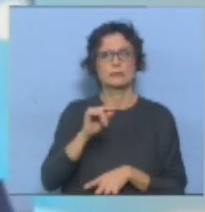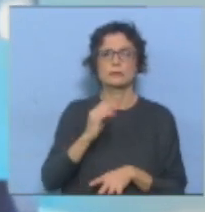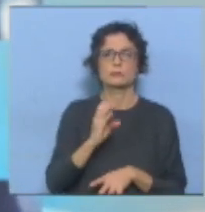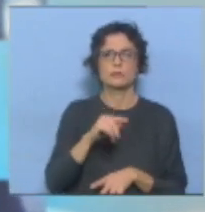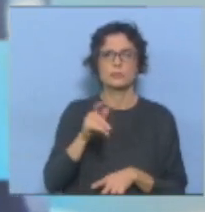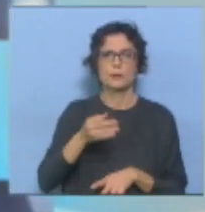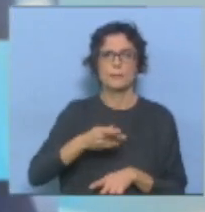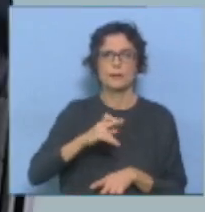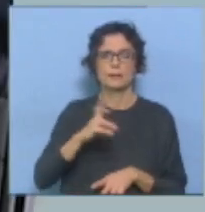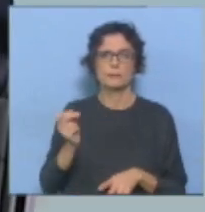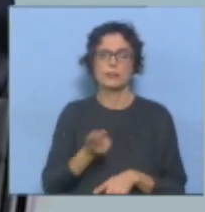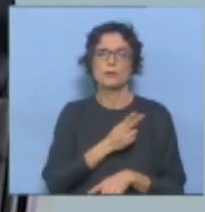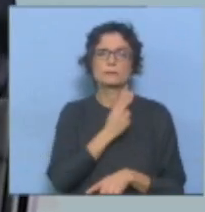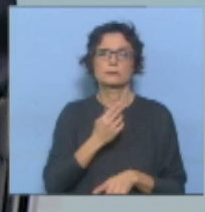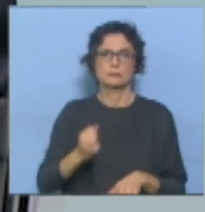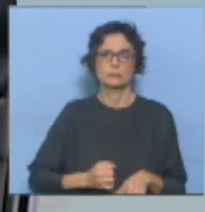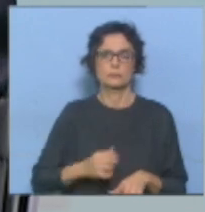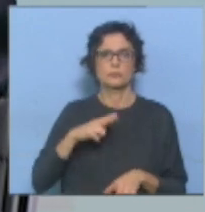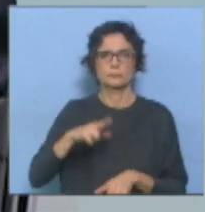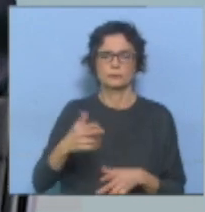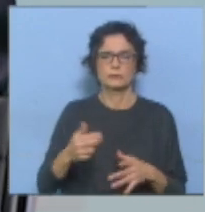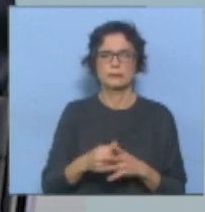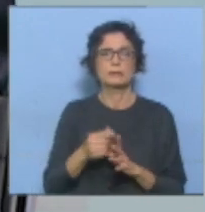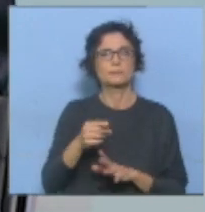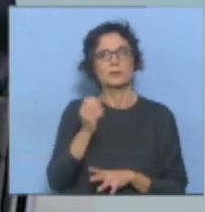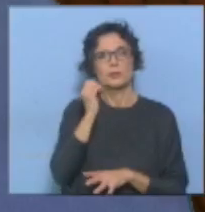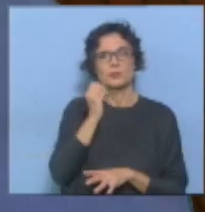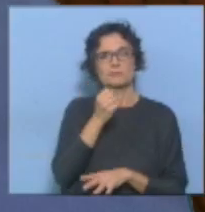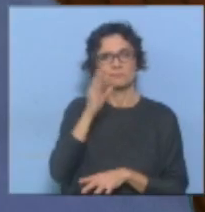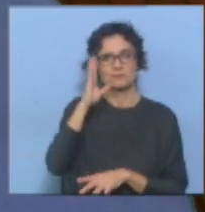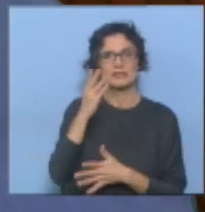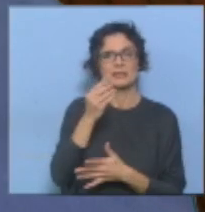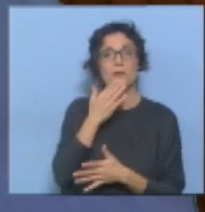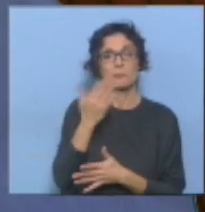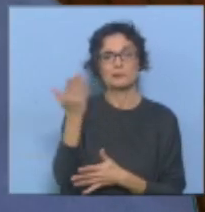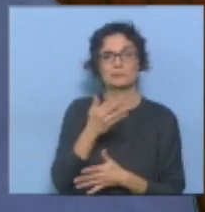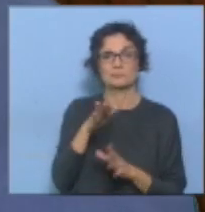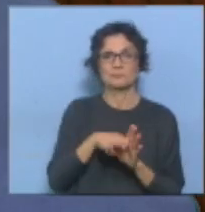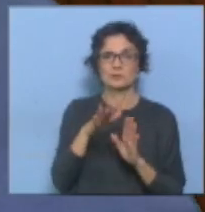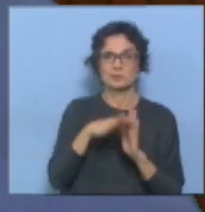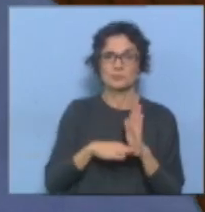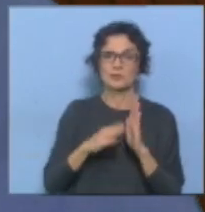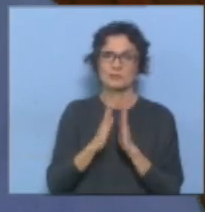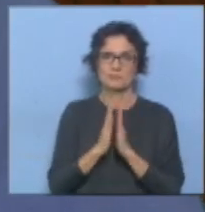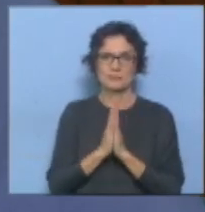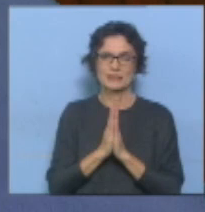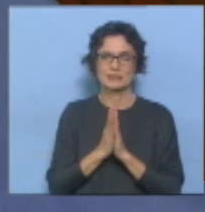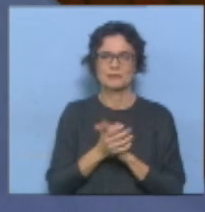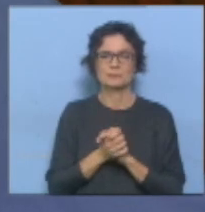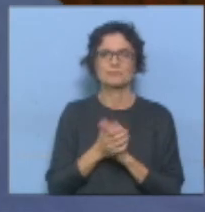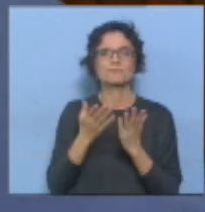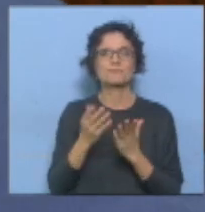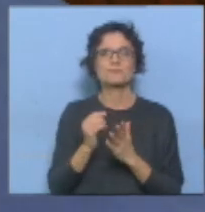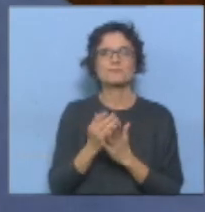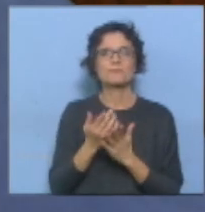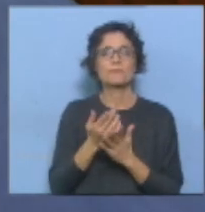é o vice-reitor da Universidade Católica Portuguesa. Boa tarde, obrigado por estarem aqui no programa Eclésia. Padre José Manuel